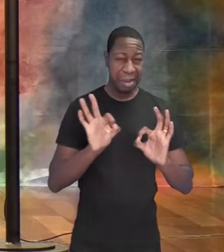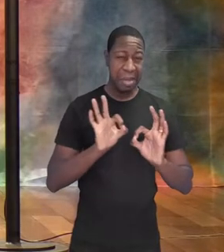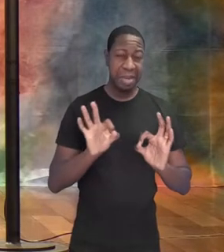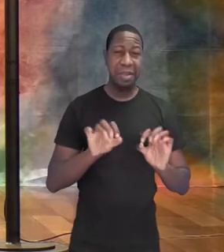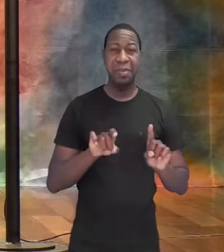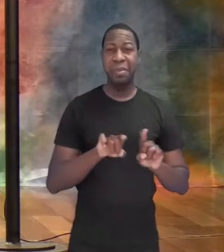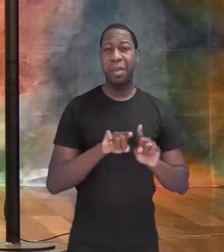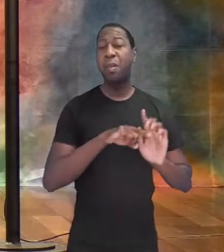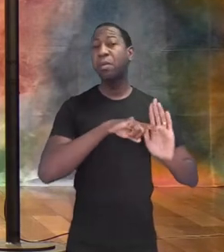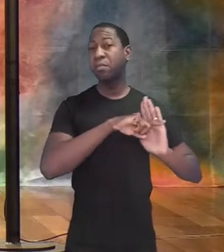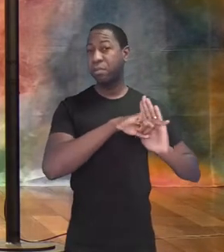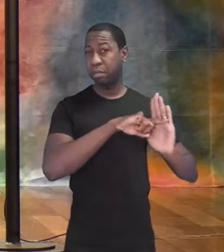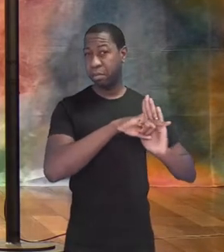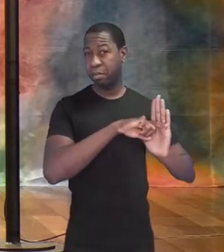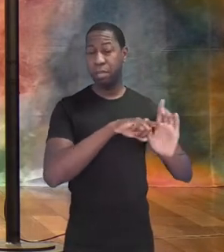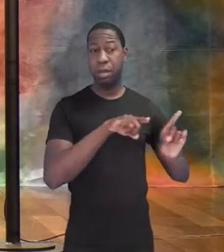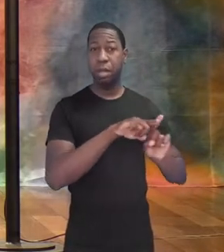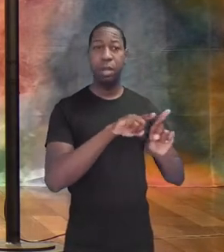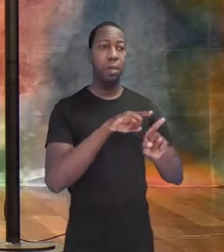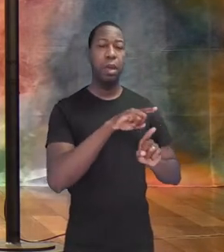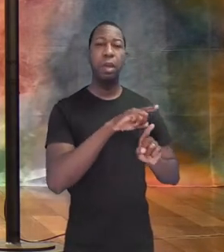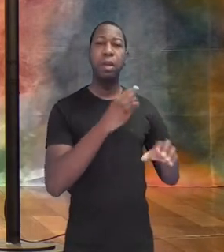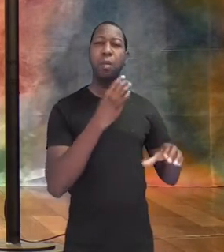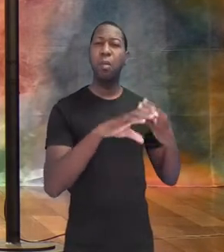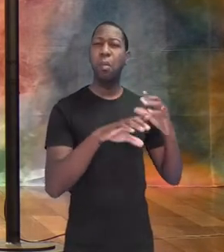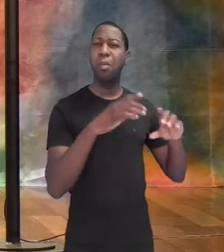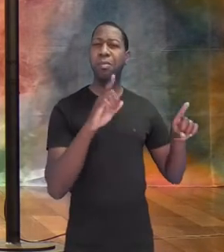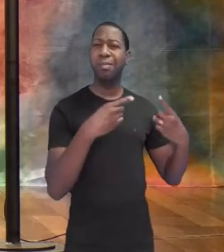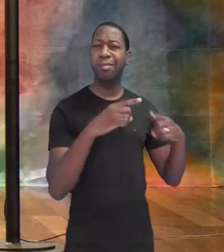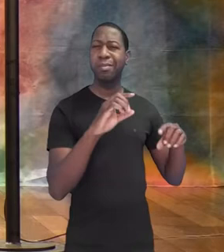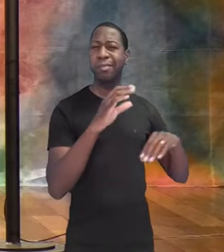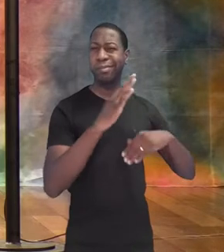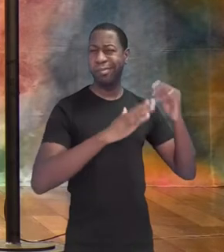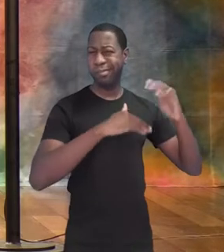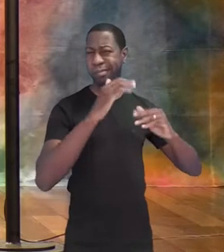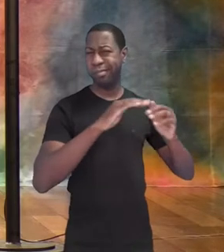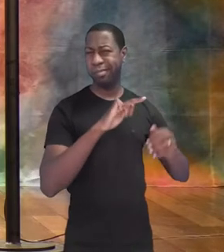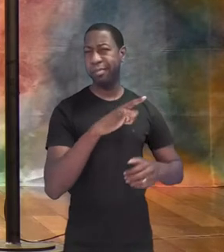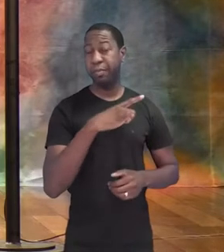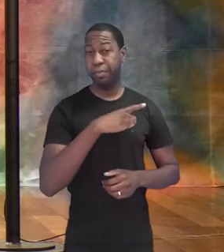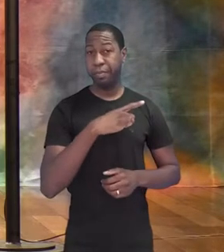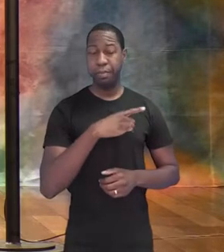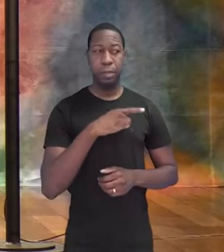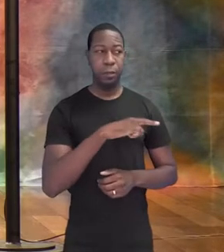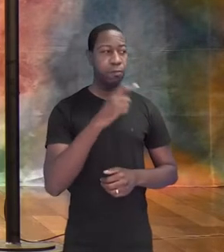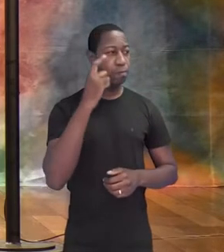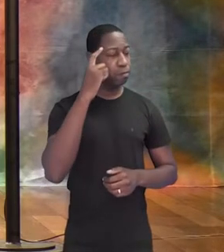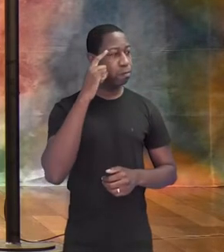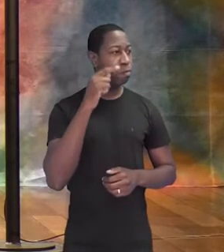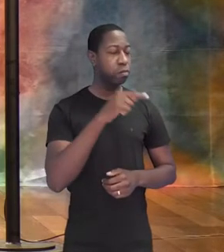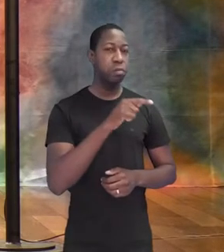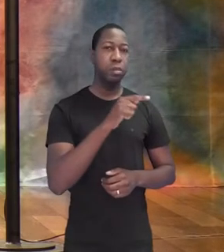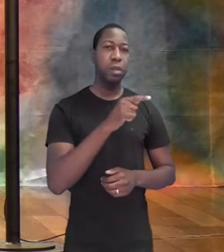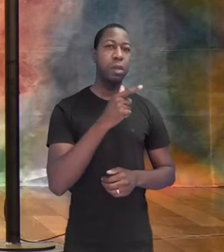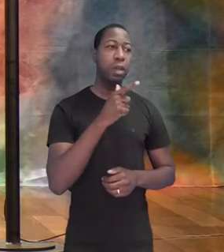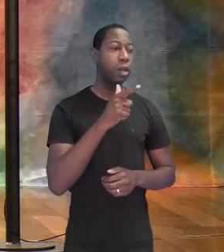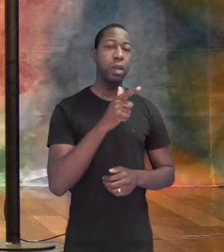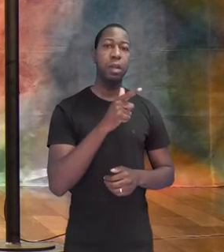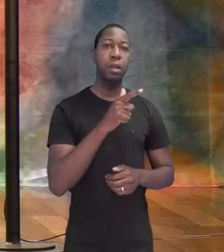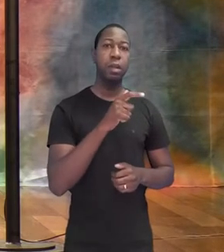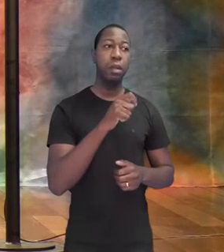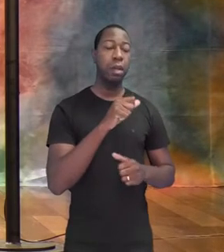um musicólogo, e tem uma história muito interessante que eu acredito que isso é que fez com que ele fosse encaminhado